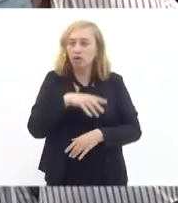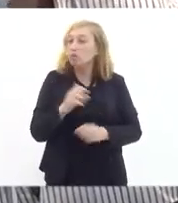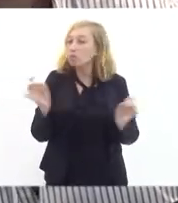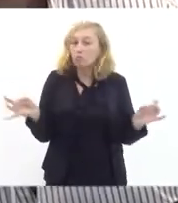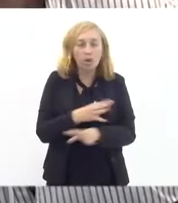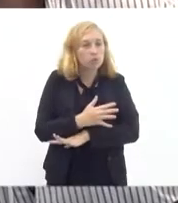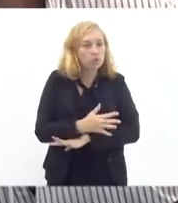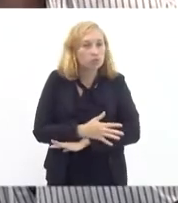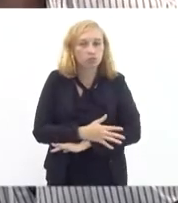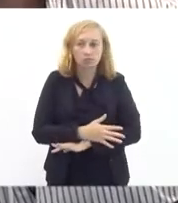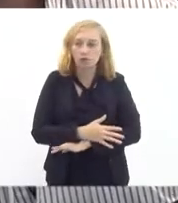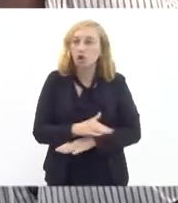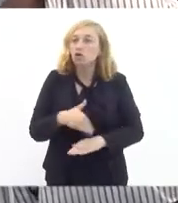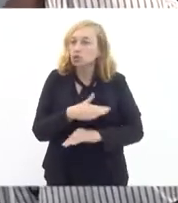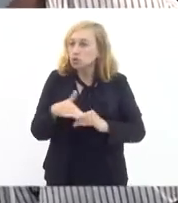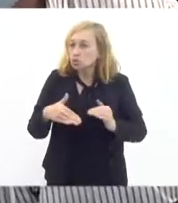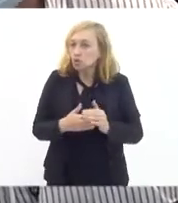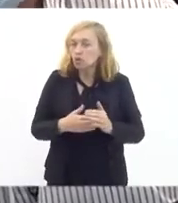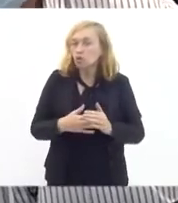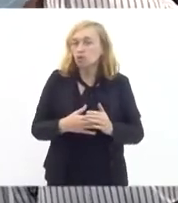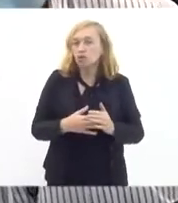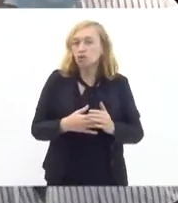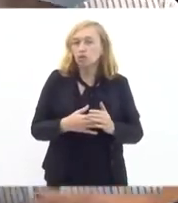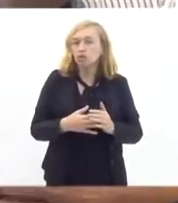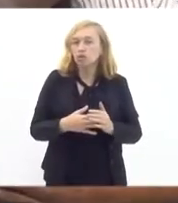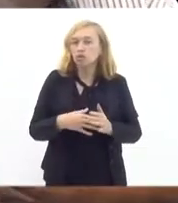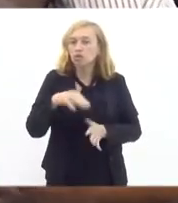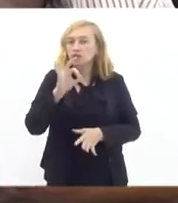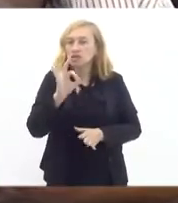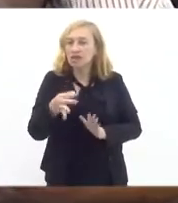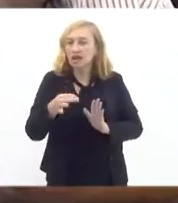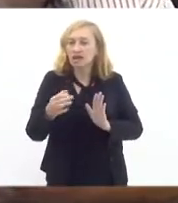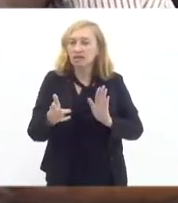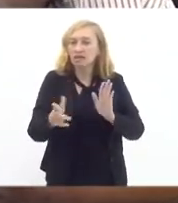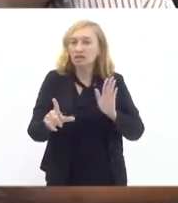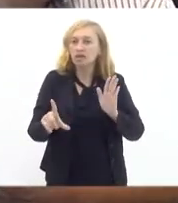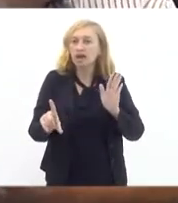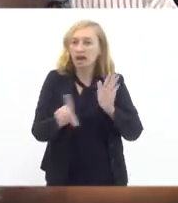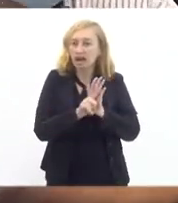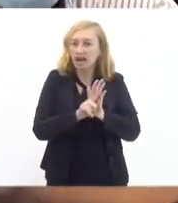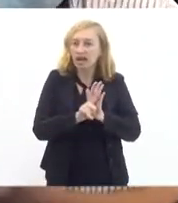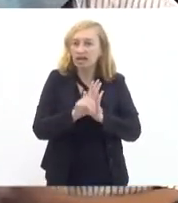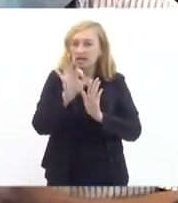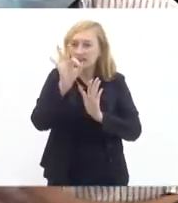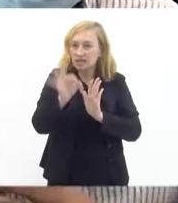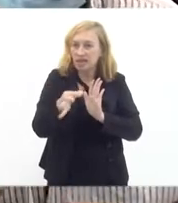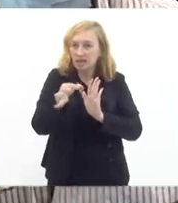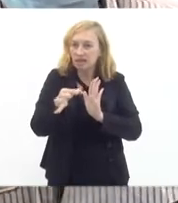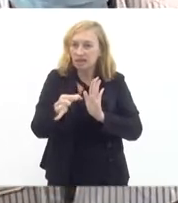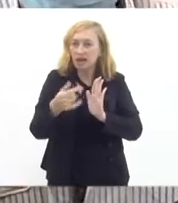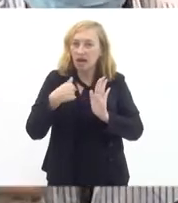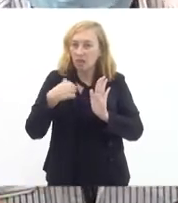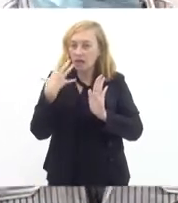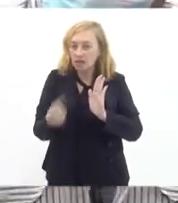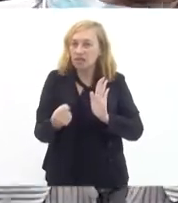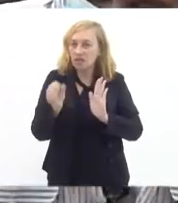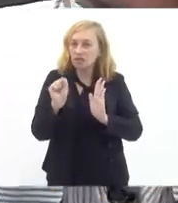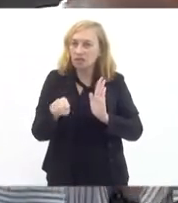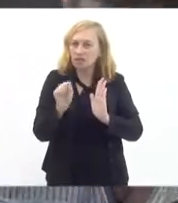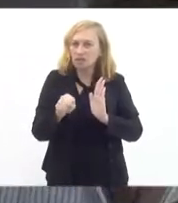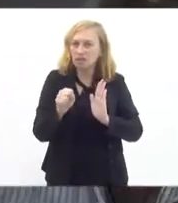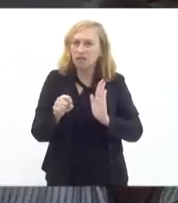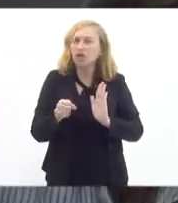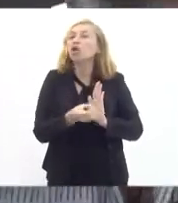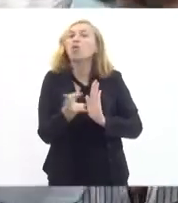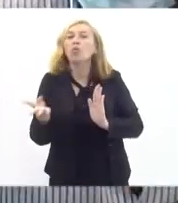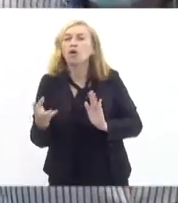Pronto. Todo mundo legalizado. Eu sou favorável a essa legalização. Tá? Você tem